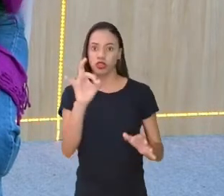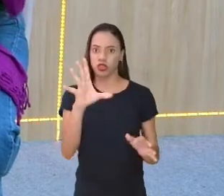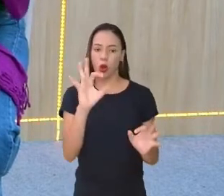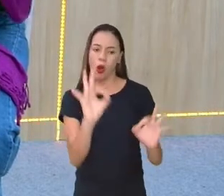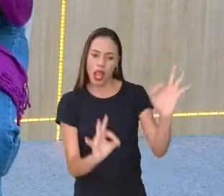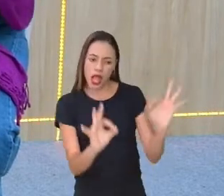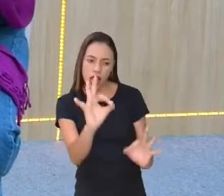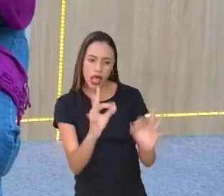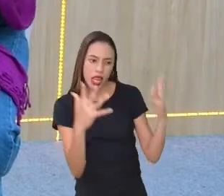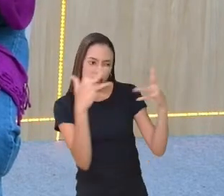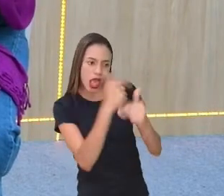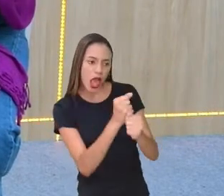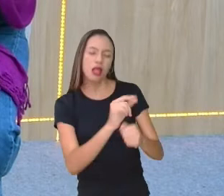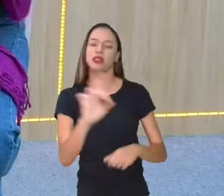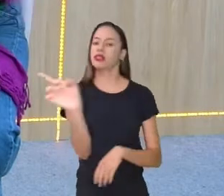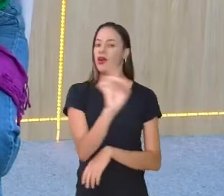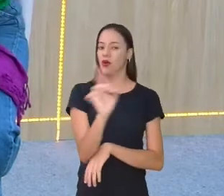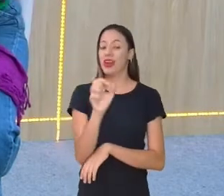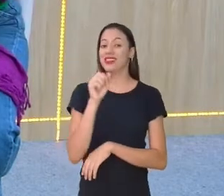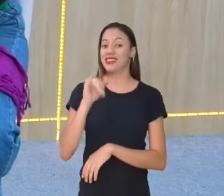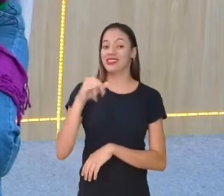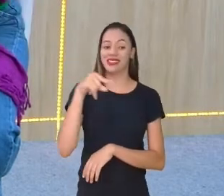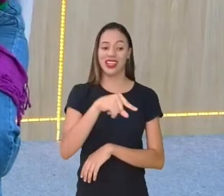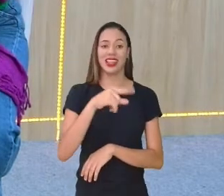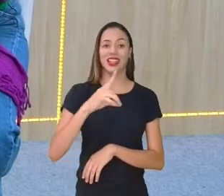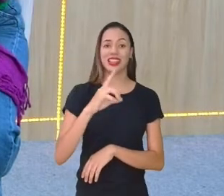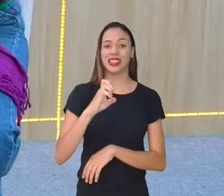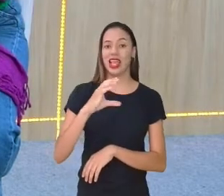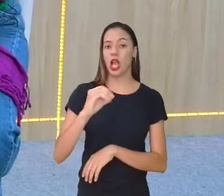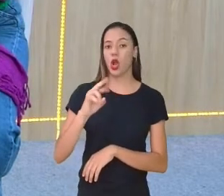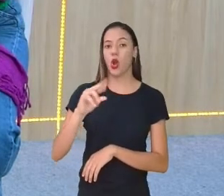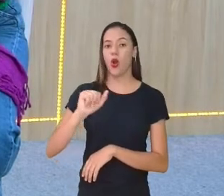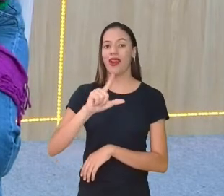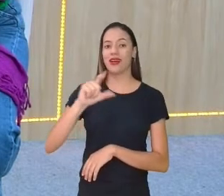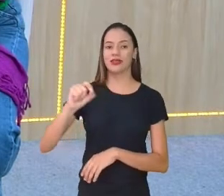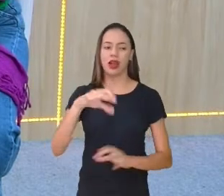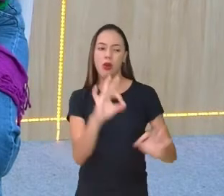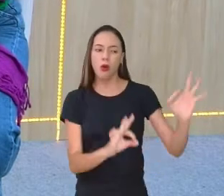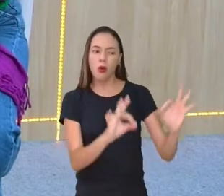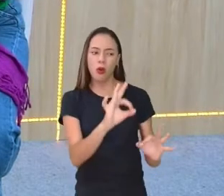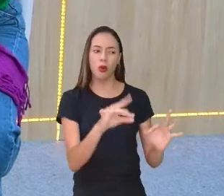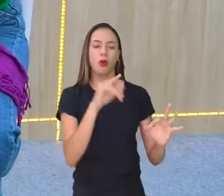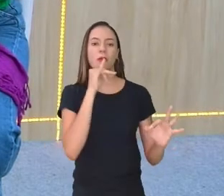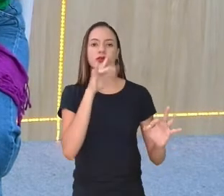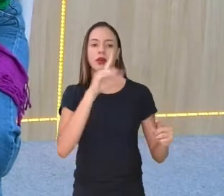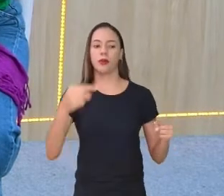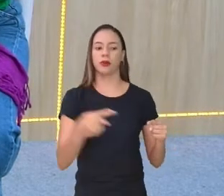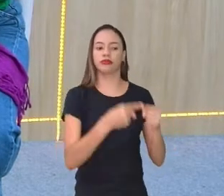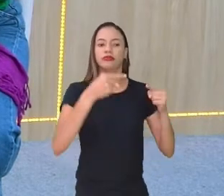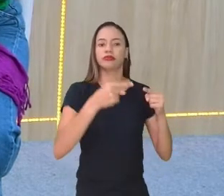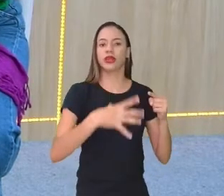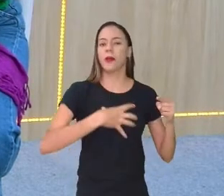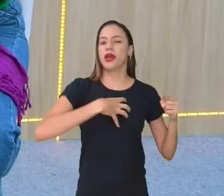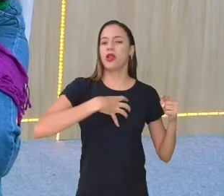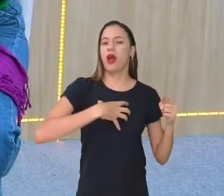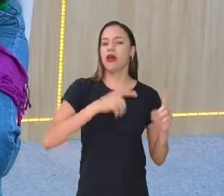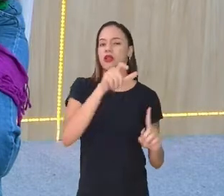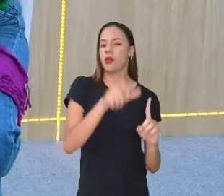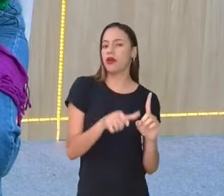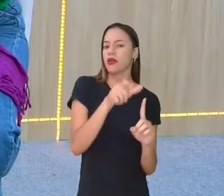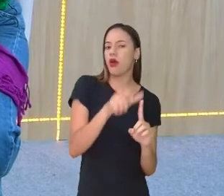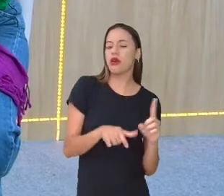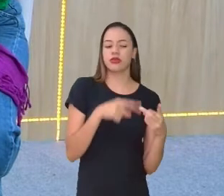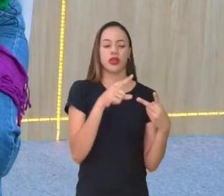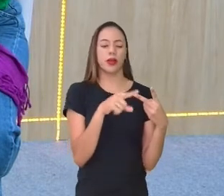for a decoração, ele vai fazer parte da personalidade do personagem. Ele vai fazer parte ele